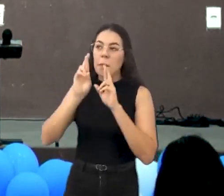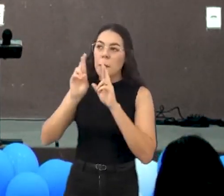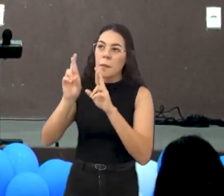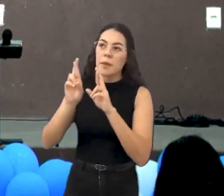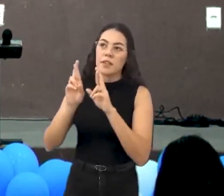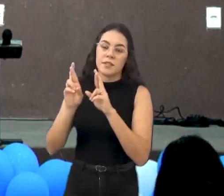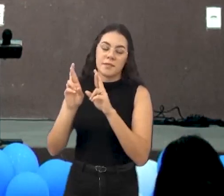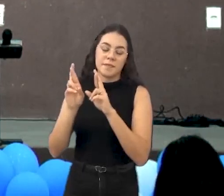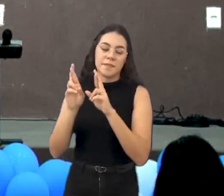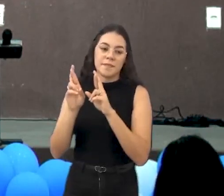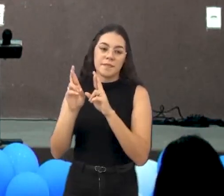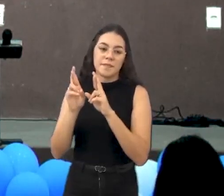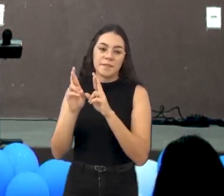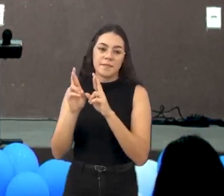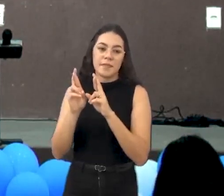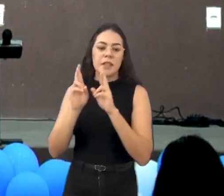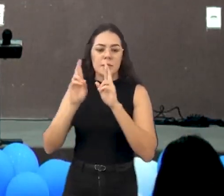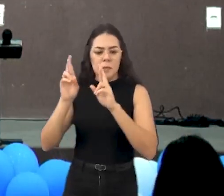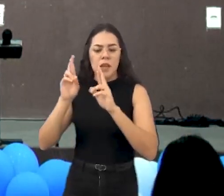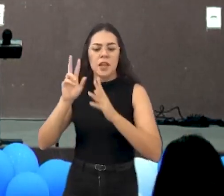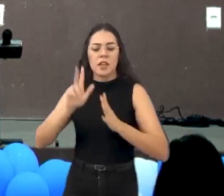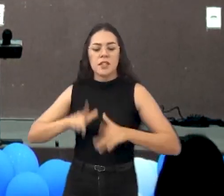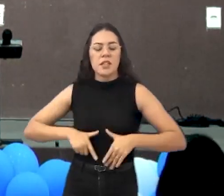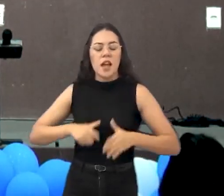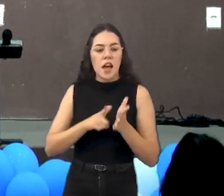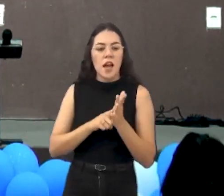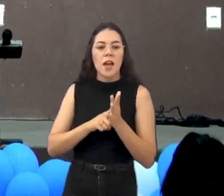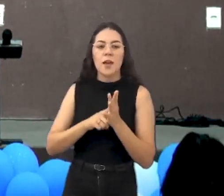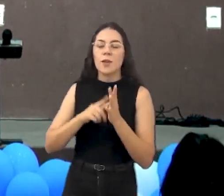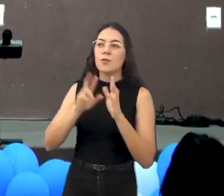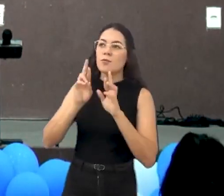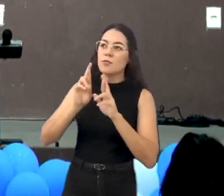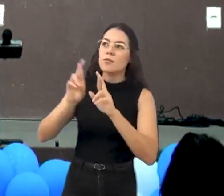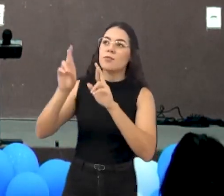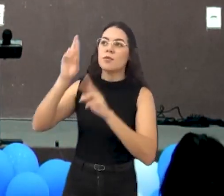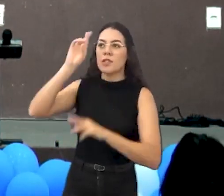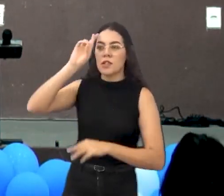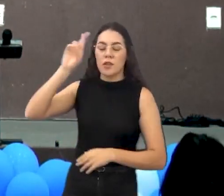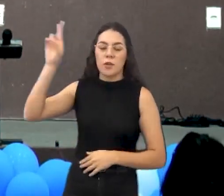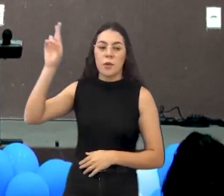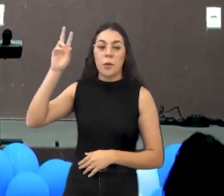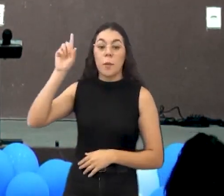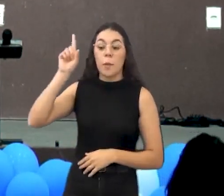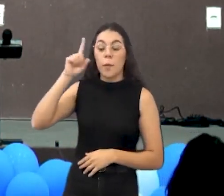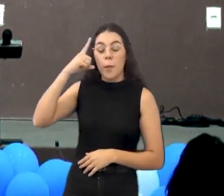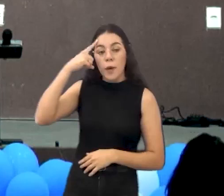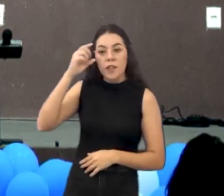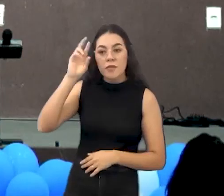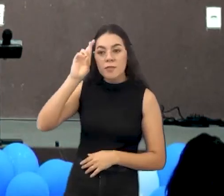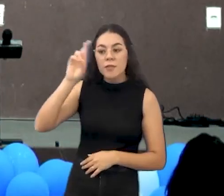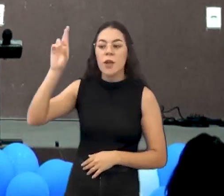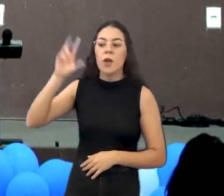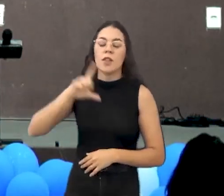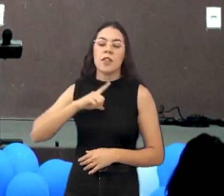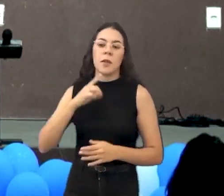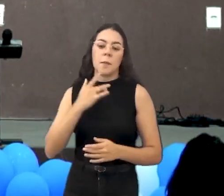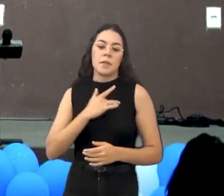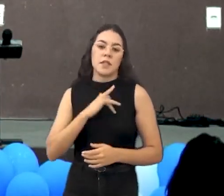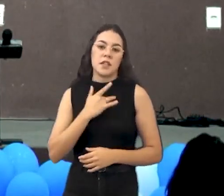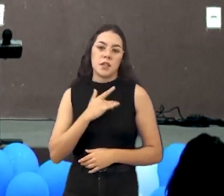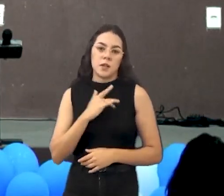Espera, Israel, no Senhor, porque no Senhor há misericórdia, e nele